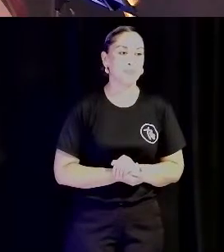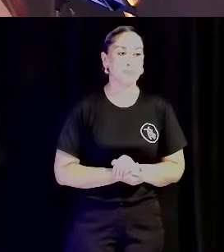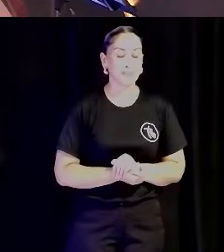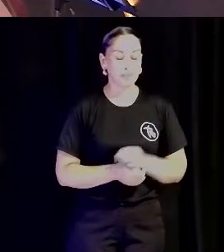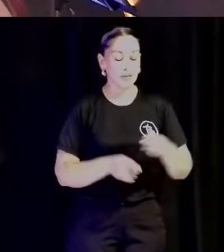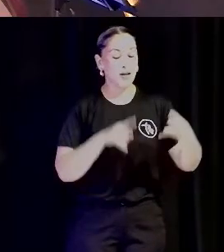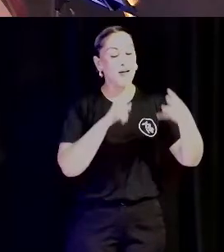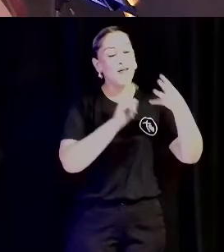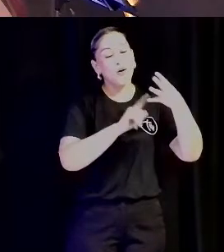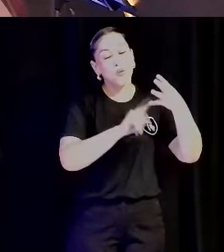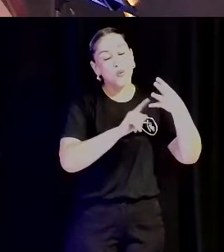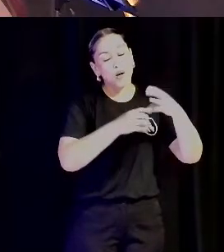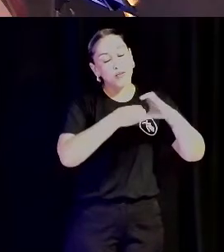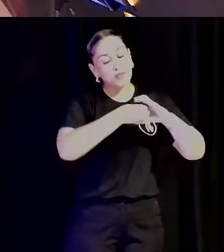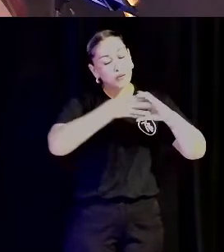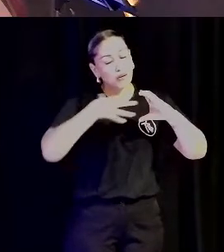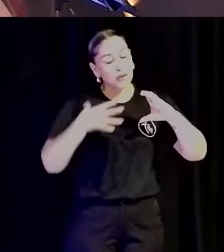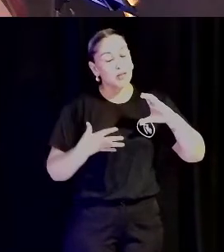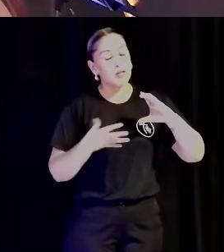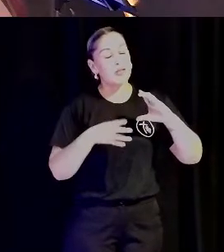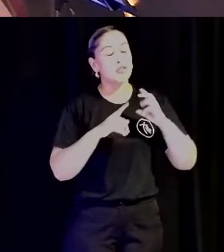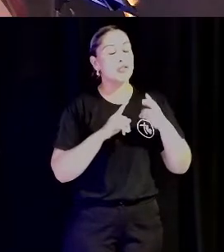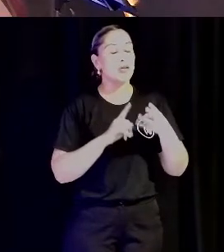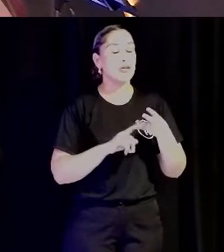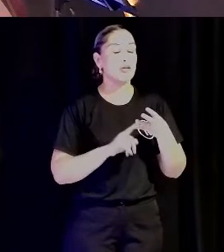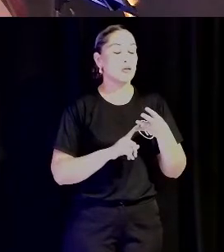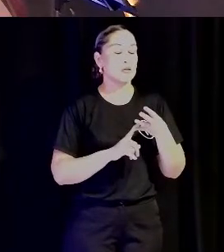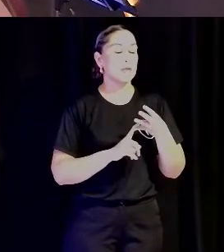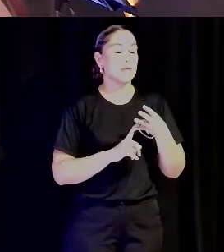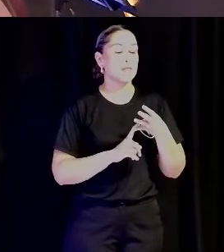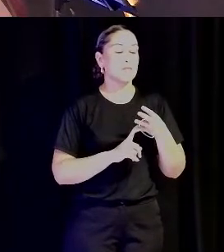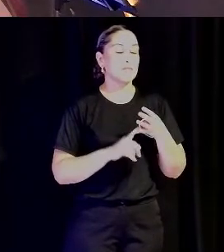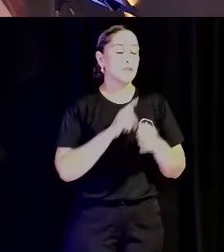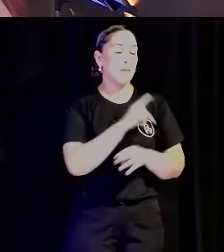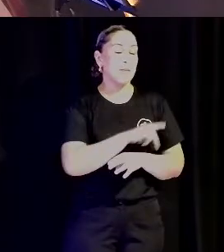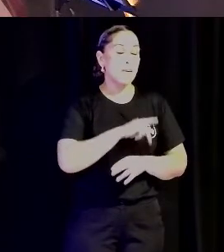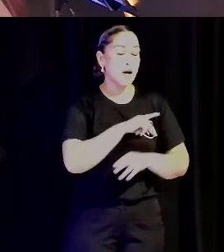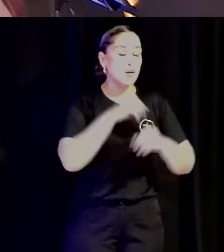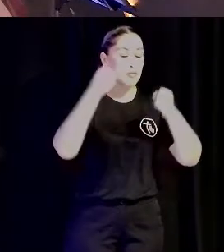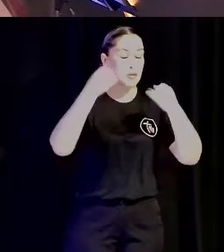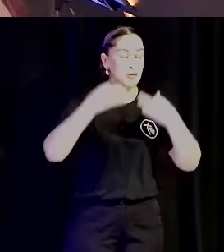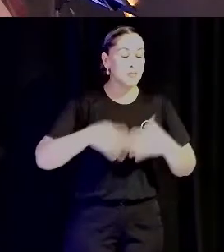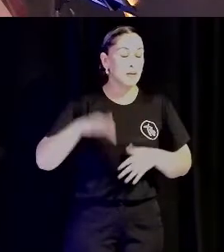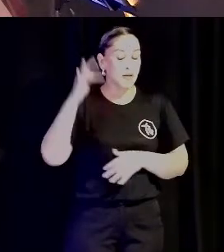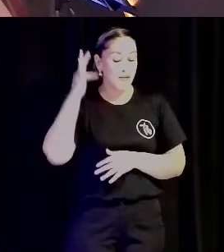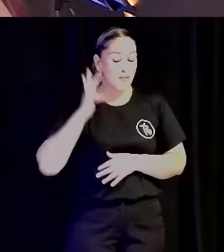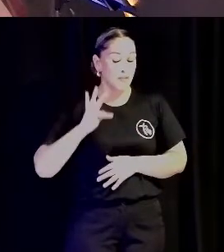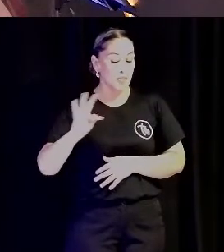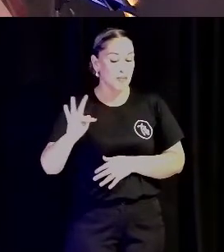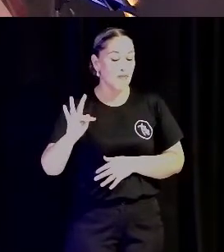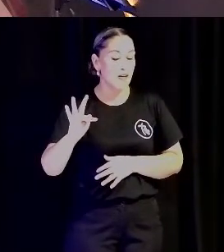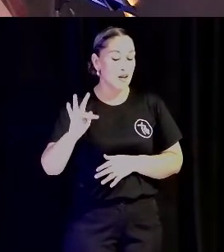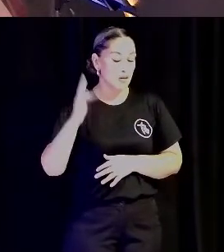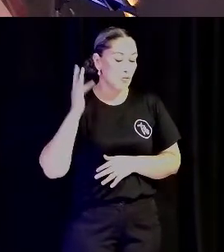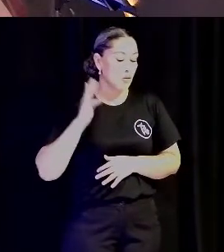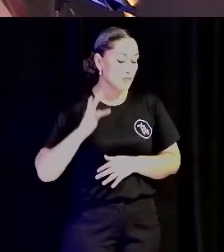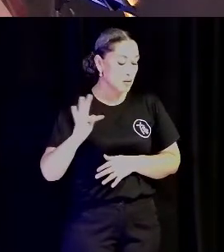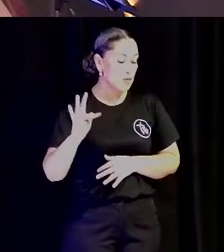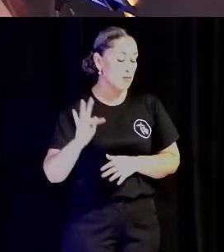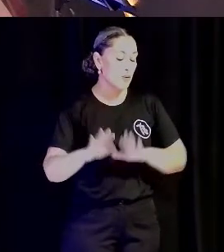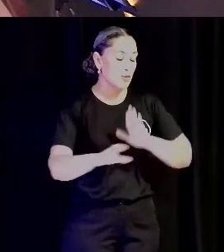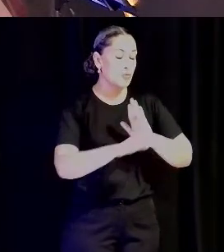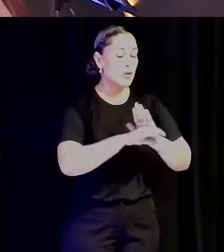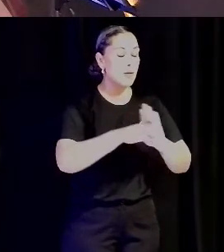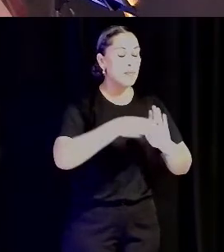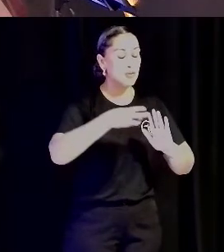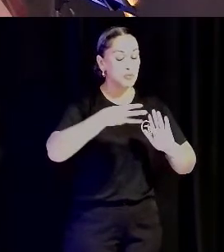A quarta característica está aqui nos escritos de Paulo, nos Filipenses, aí no capítulo